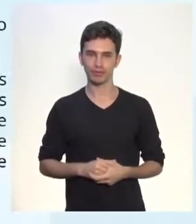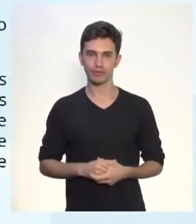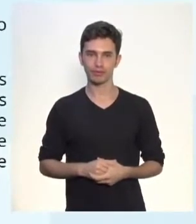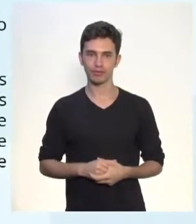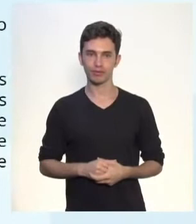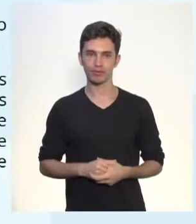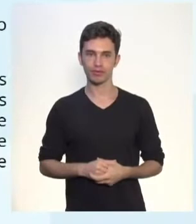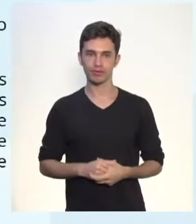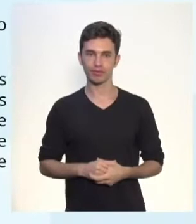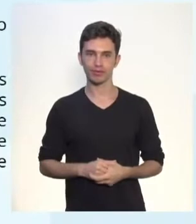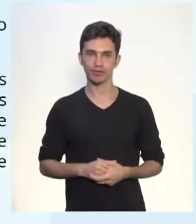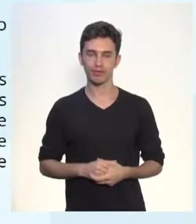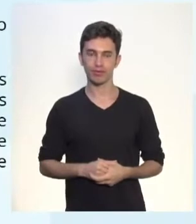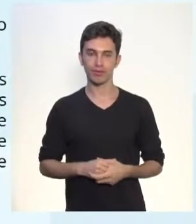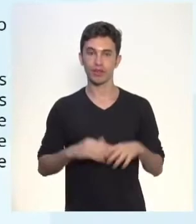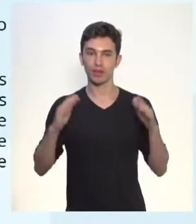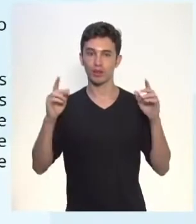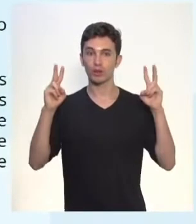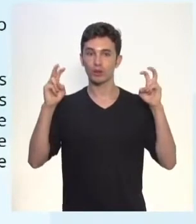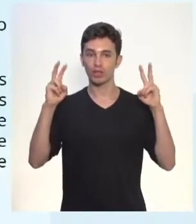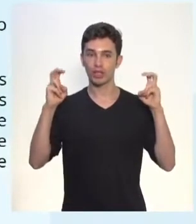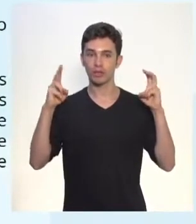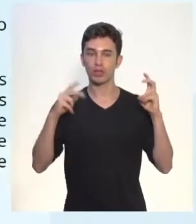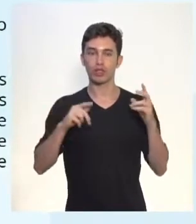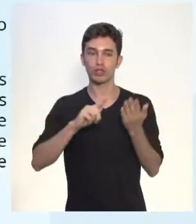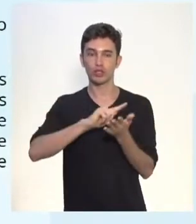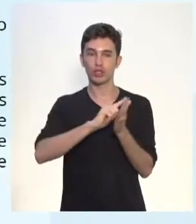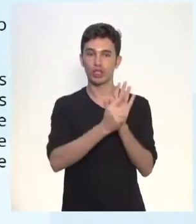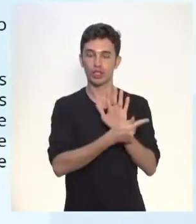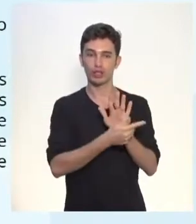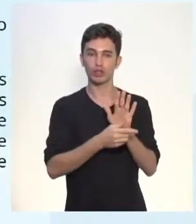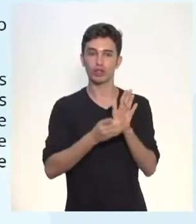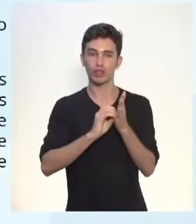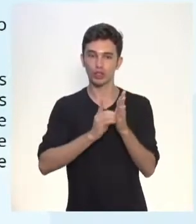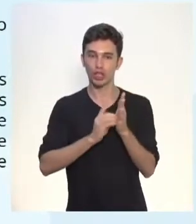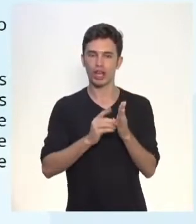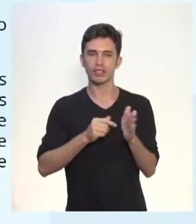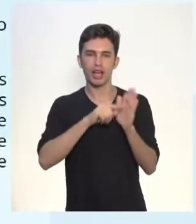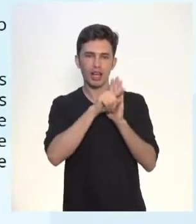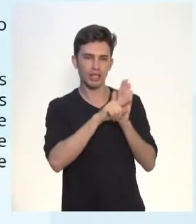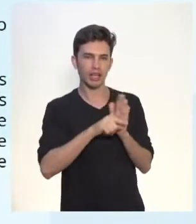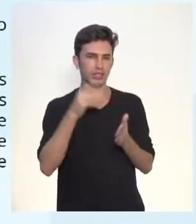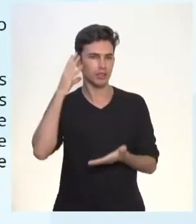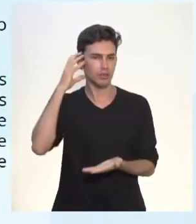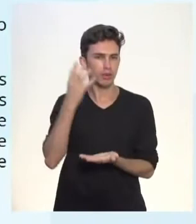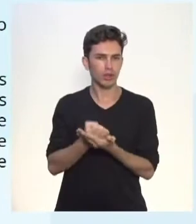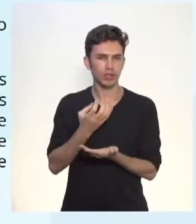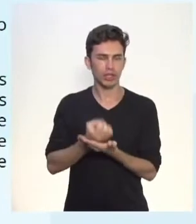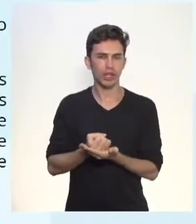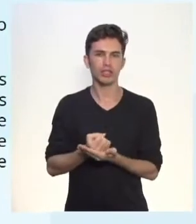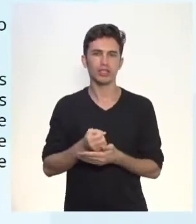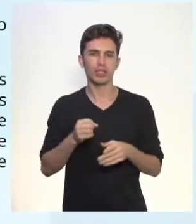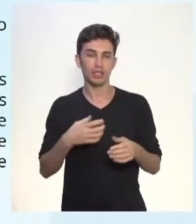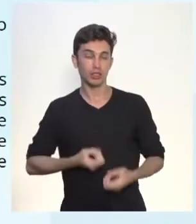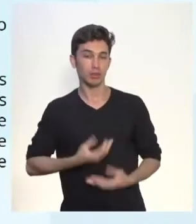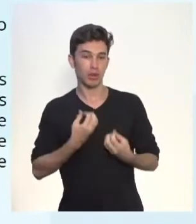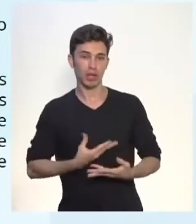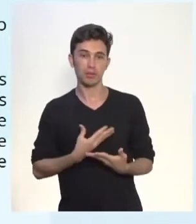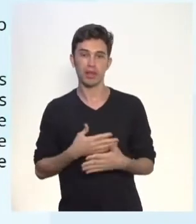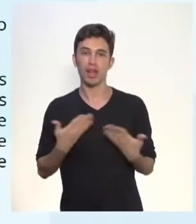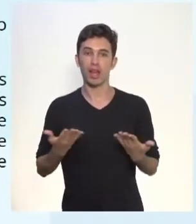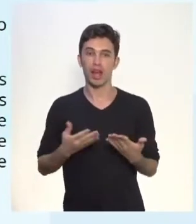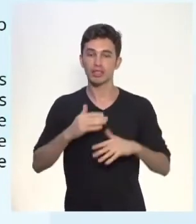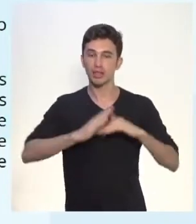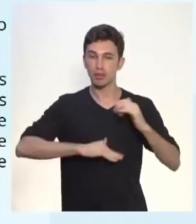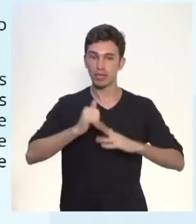Vamos lá, apresentação. O tema da aula, gêneros digitais, análise de podcast e de poema. As habilidades que a gente vai trabalhar